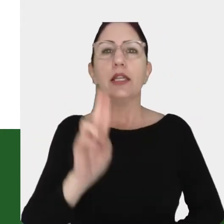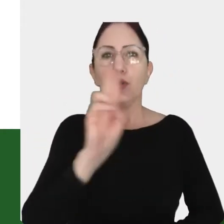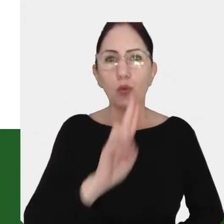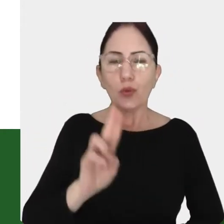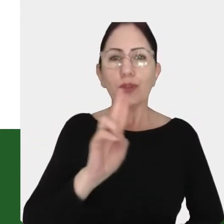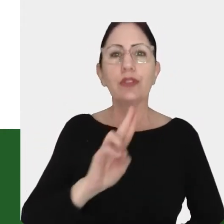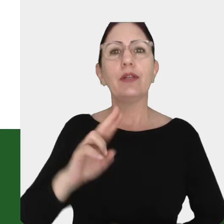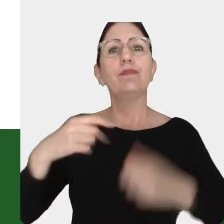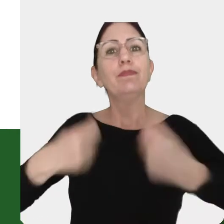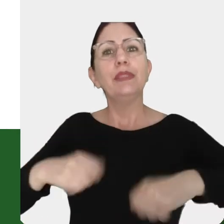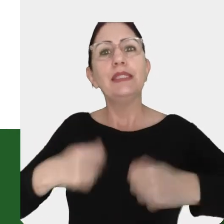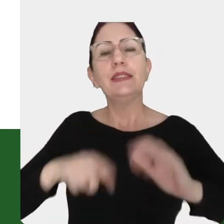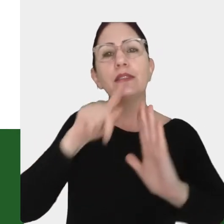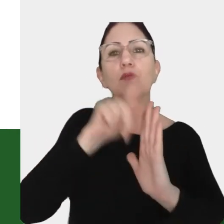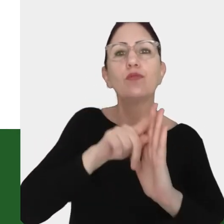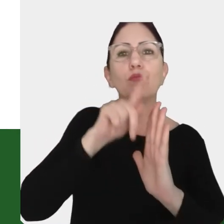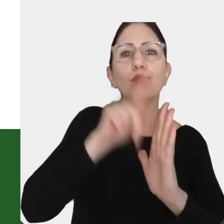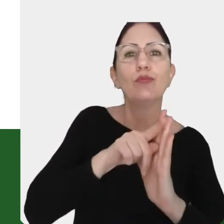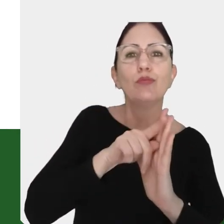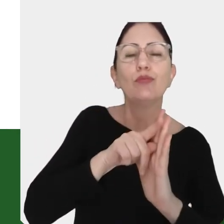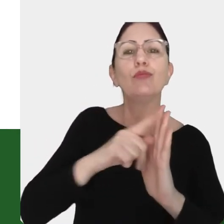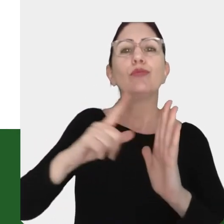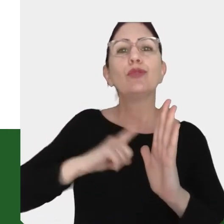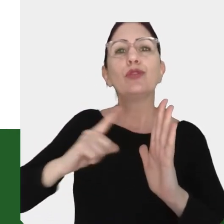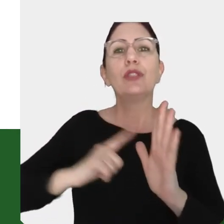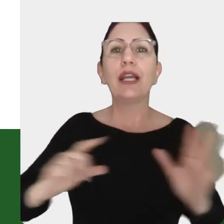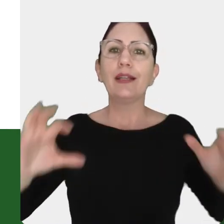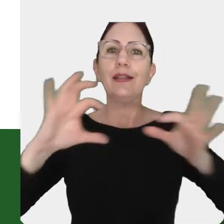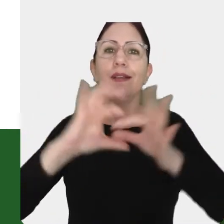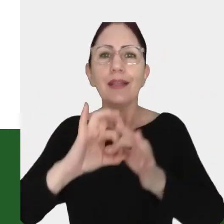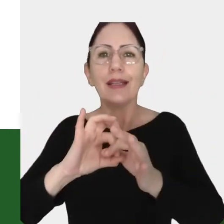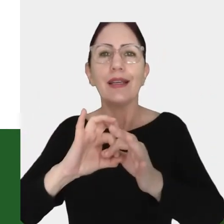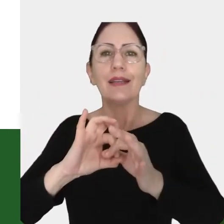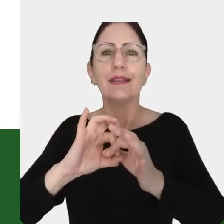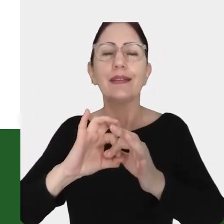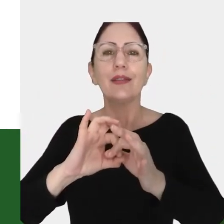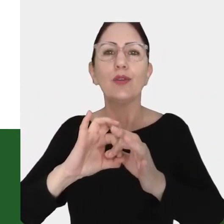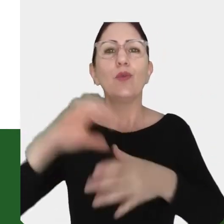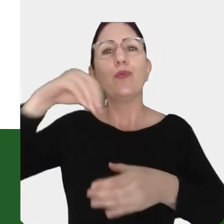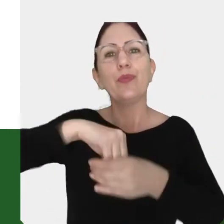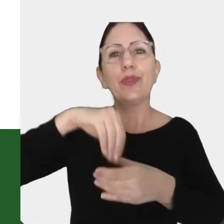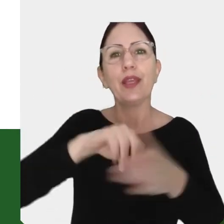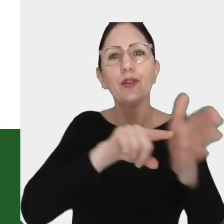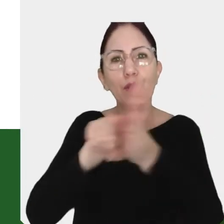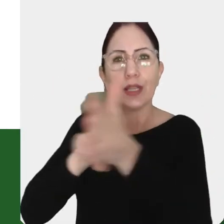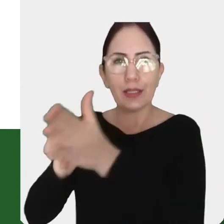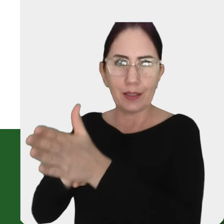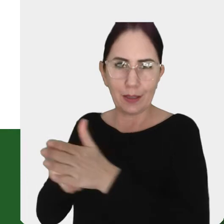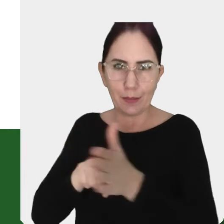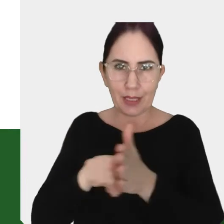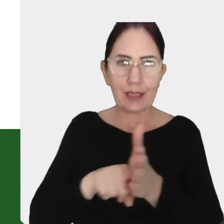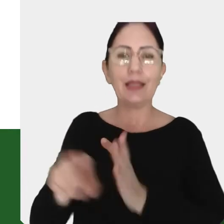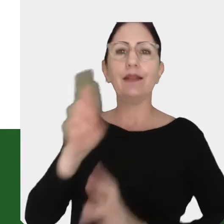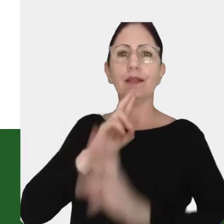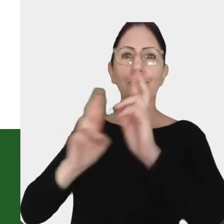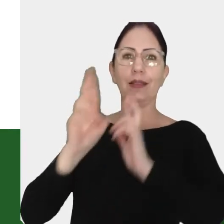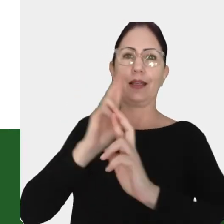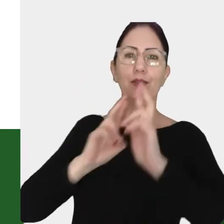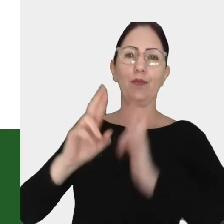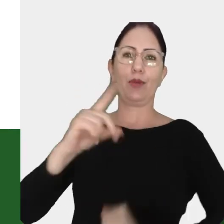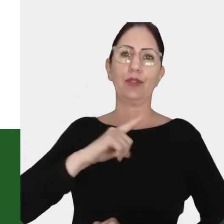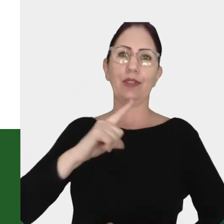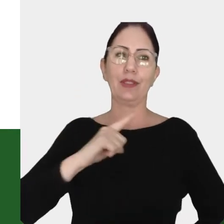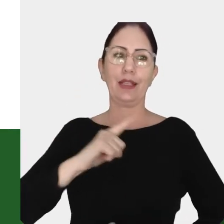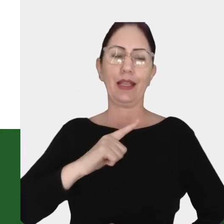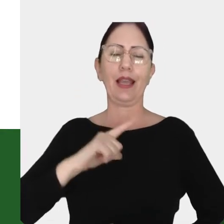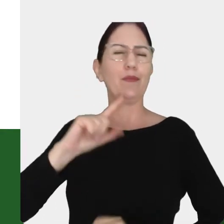utilizam as interfaces aí nos projetos, para que a gente saiba, né, como utilizar os usuários, como fazer essas pesquisas e